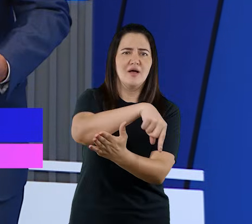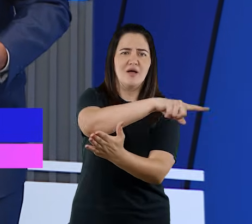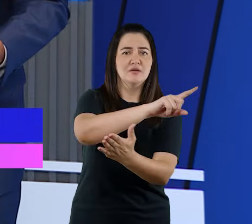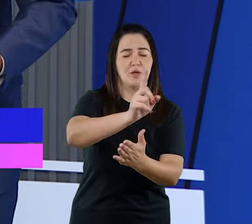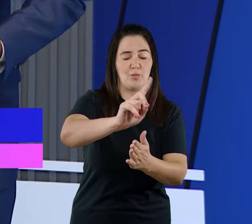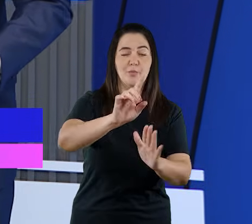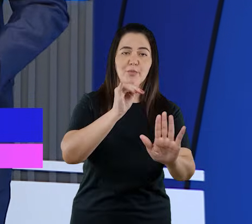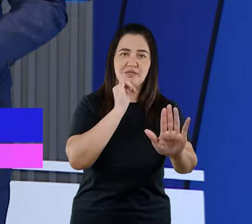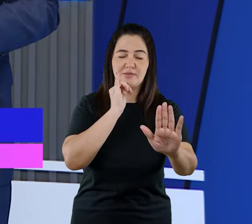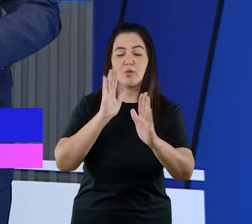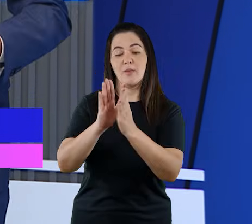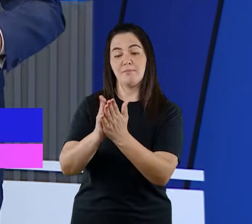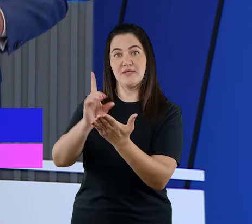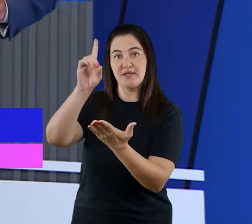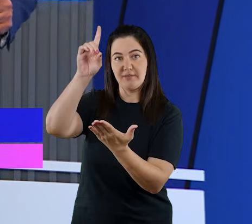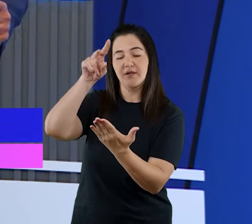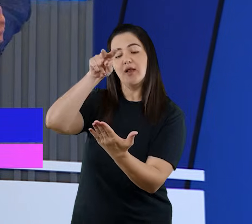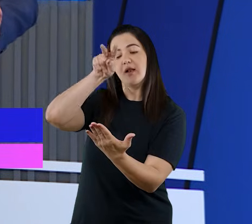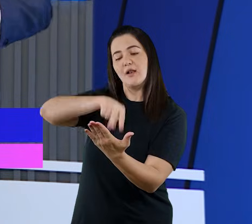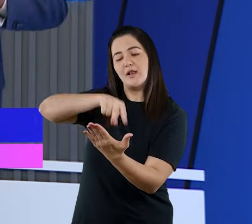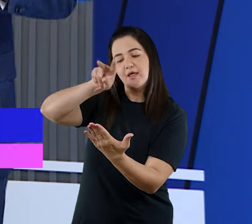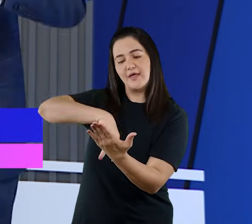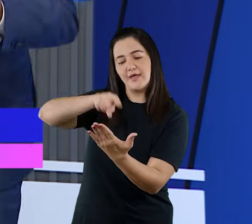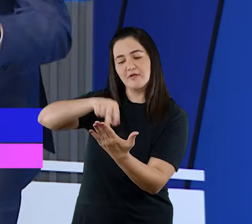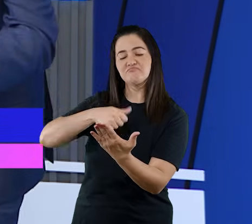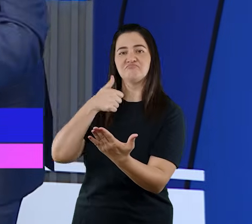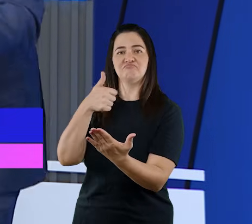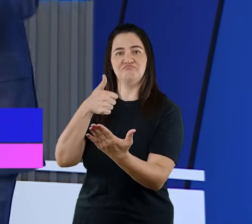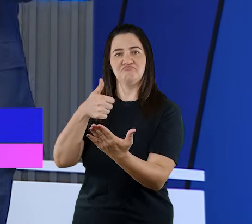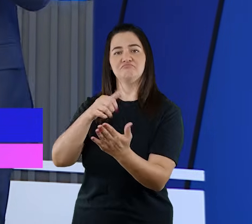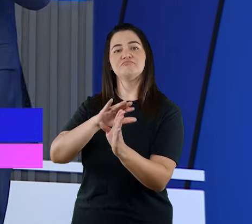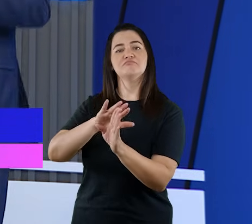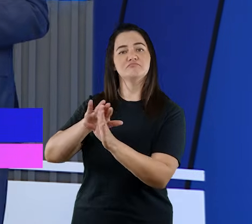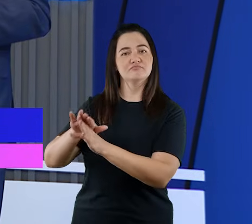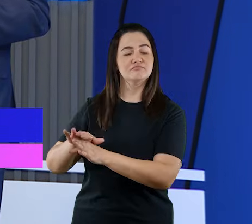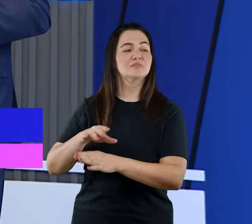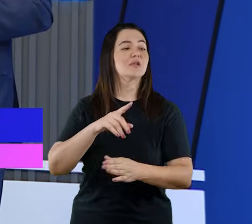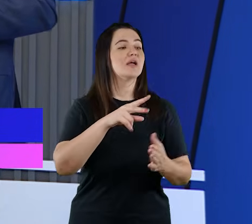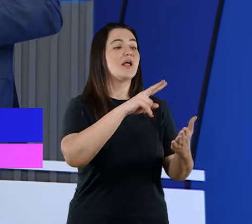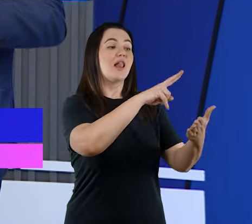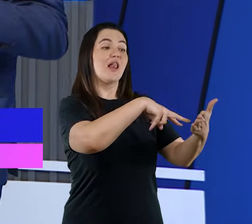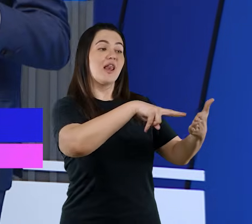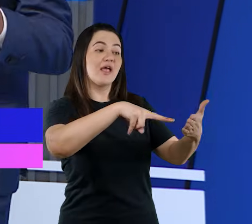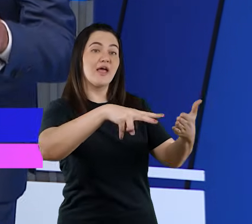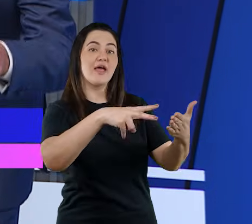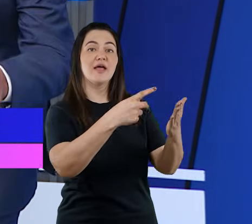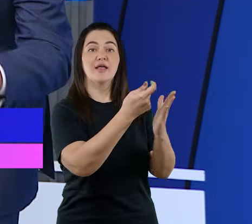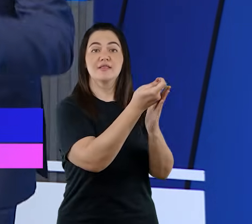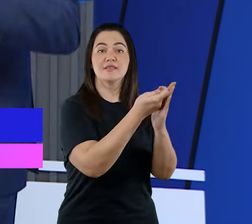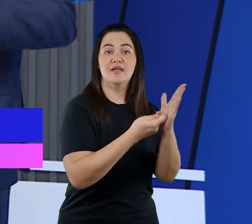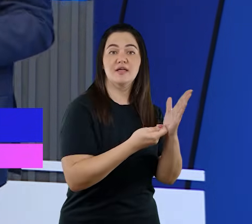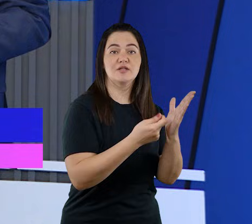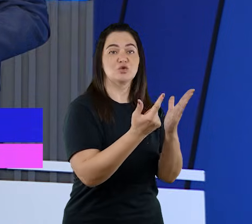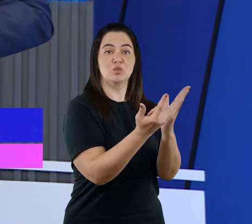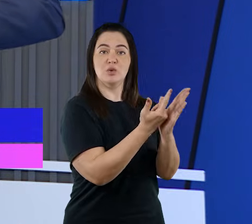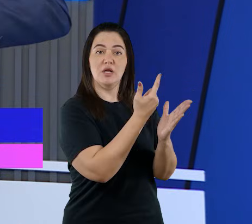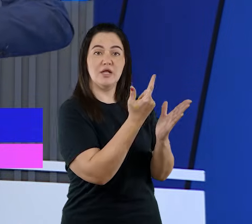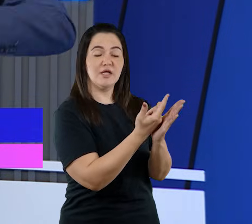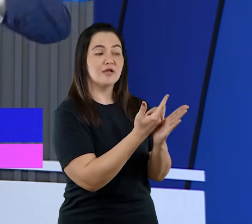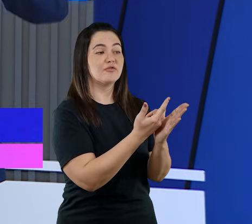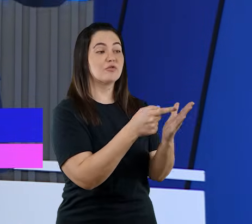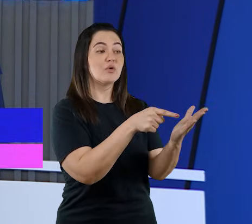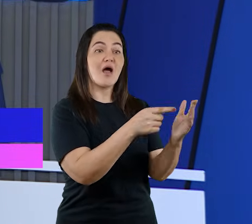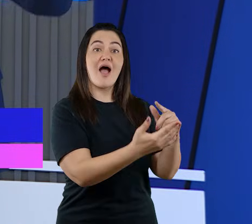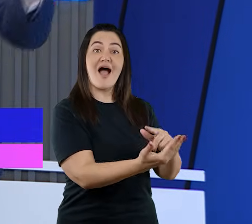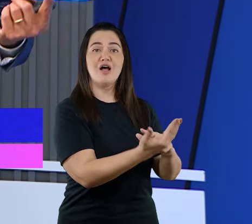escreveu é que você, ao ler os textos dela, seja levado para a Bíblia. Que ao encontrar-se com os livros, que ela fala